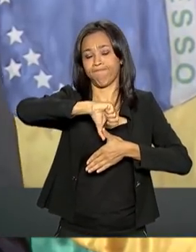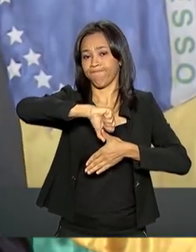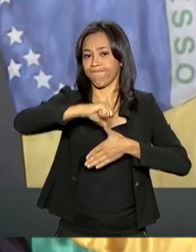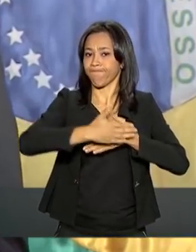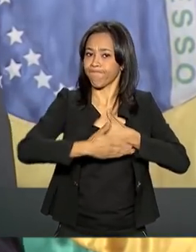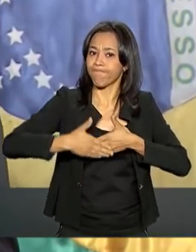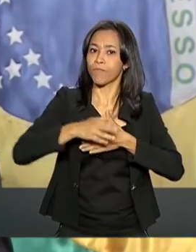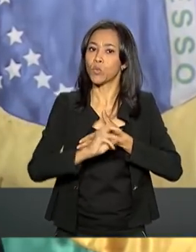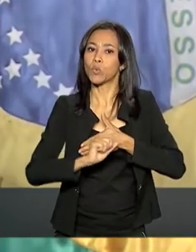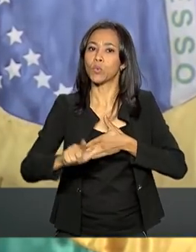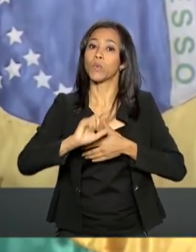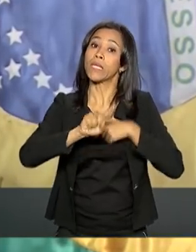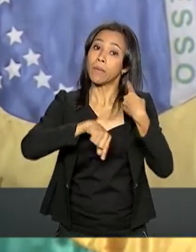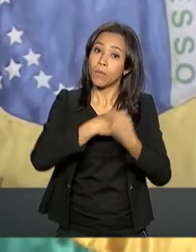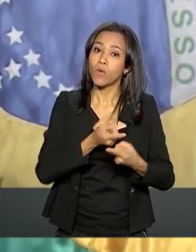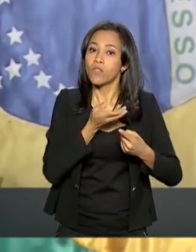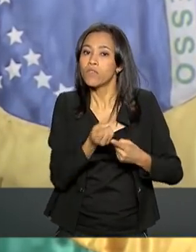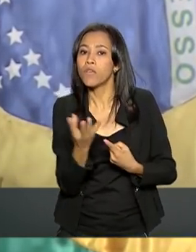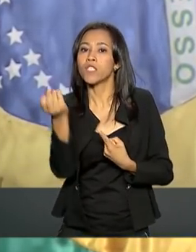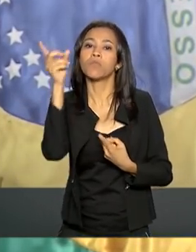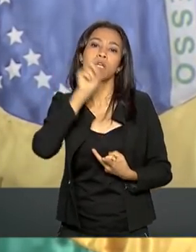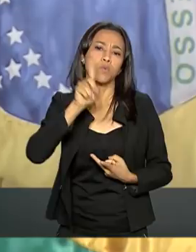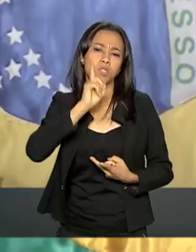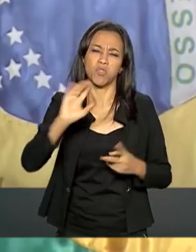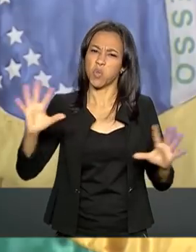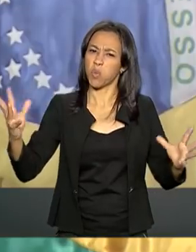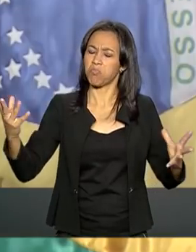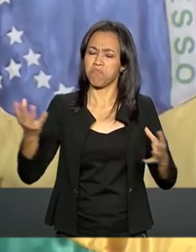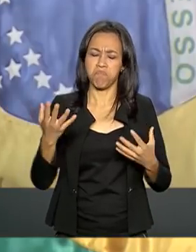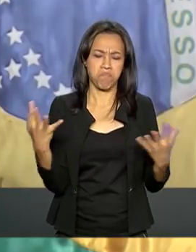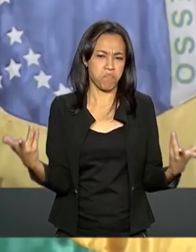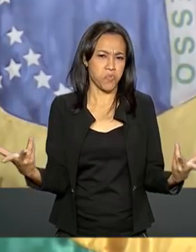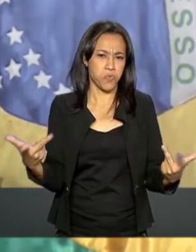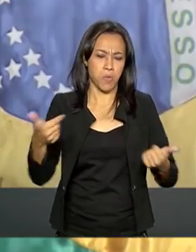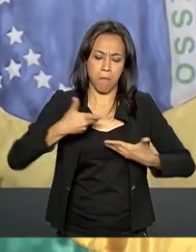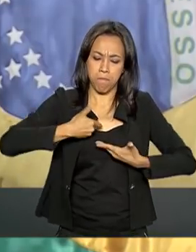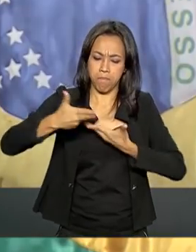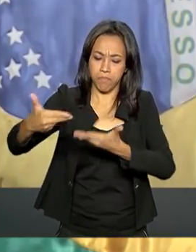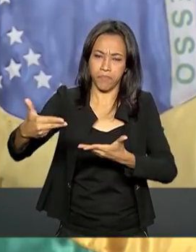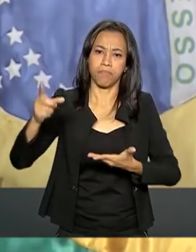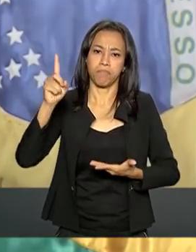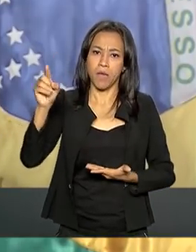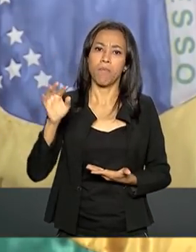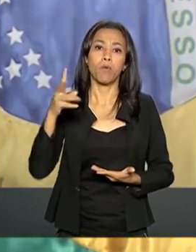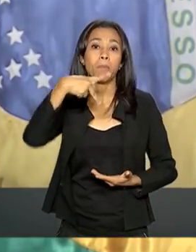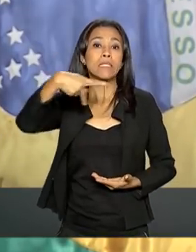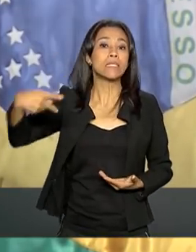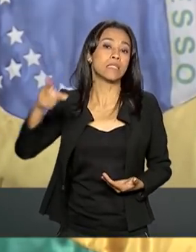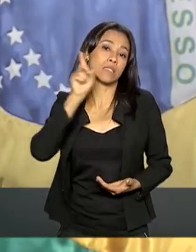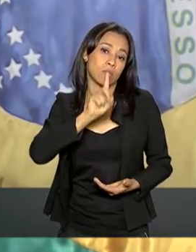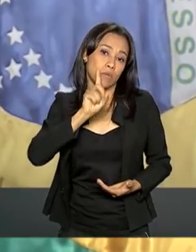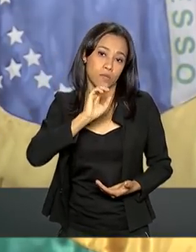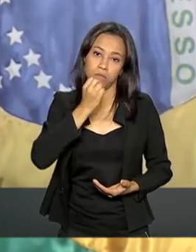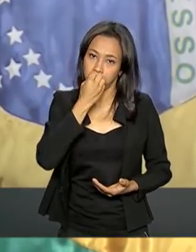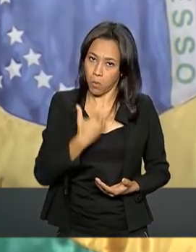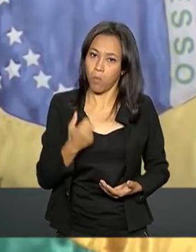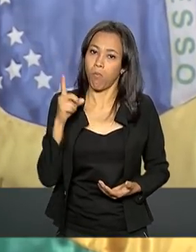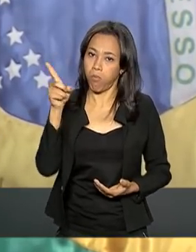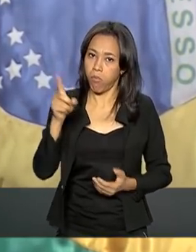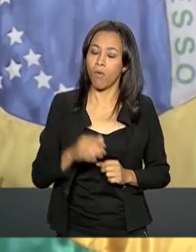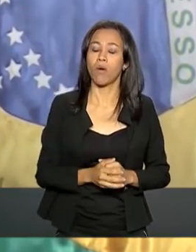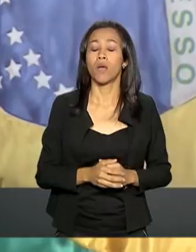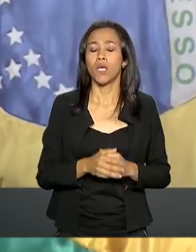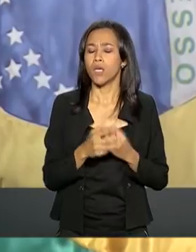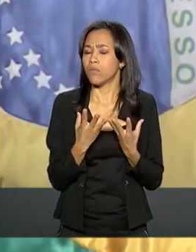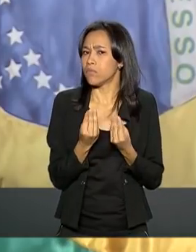Depois tivemos Estados Unidos, a recepção excepcional por parte do senhor presidente Donald Trump. E muita